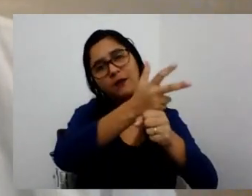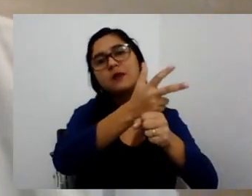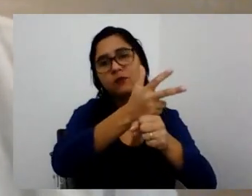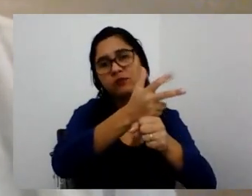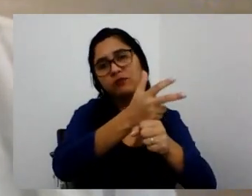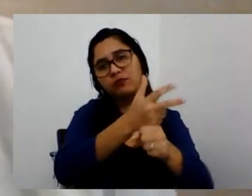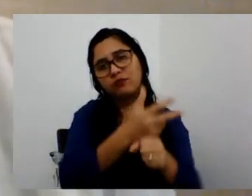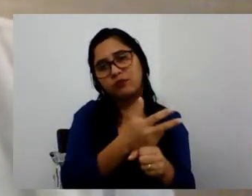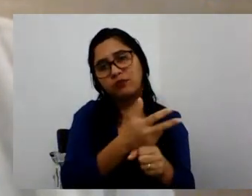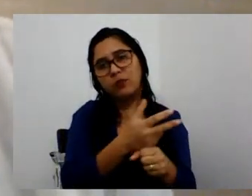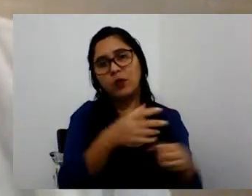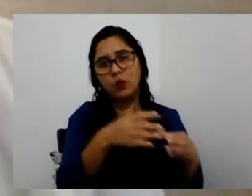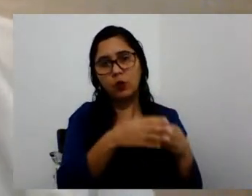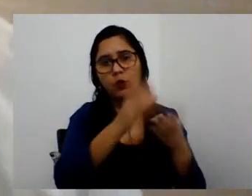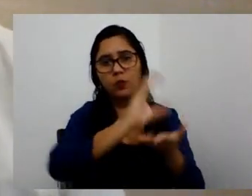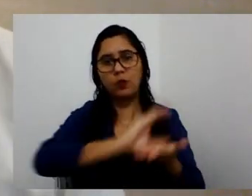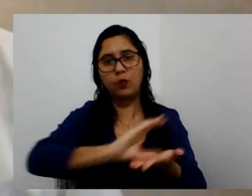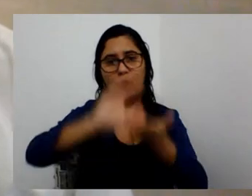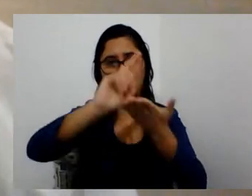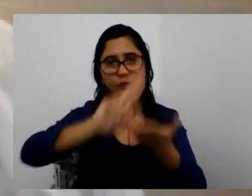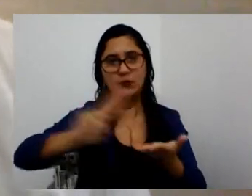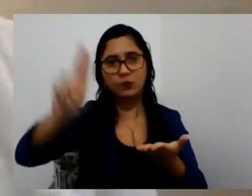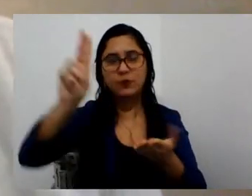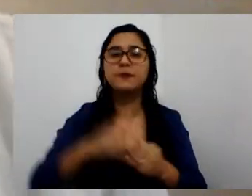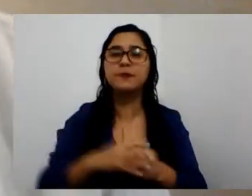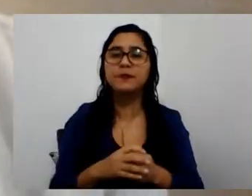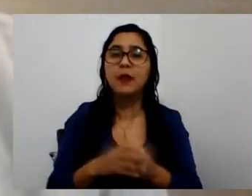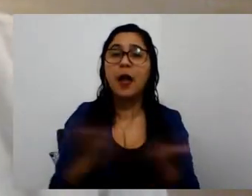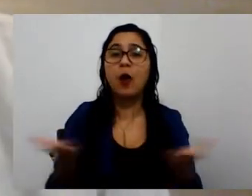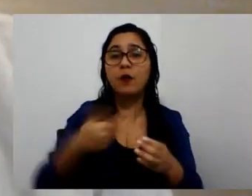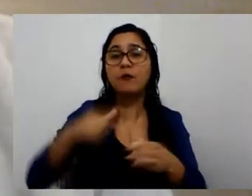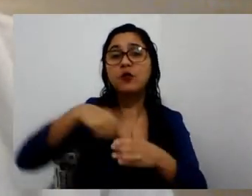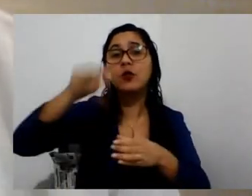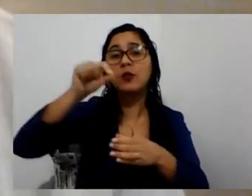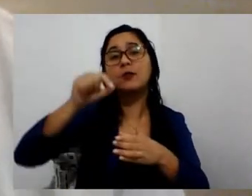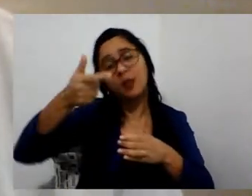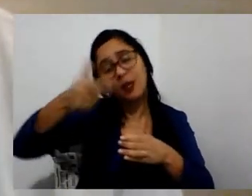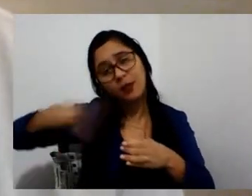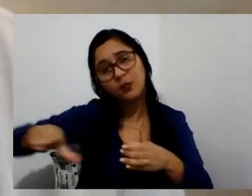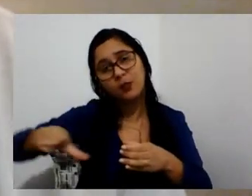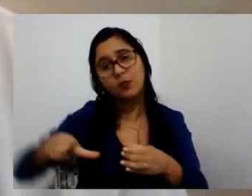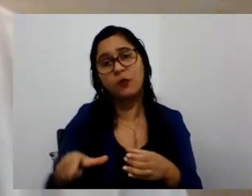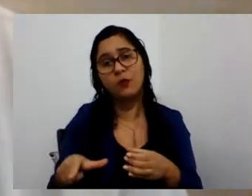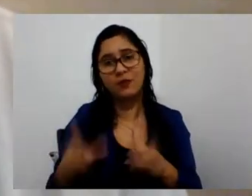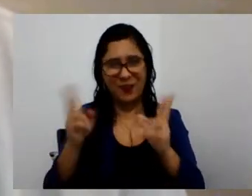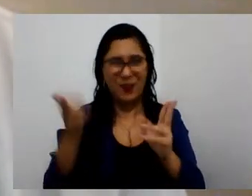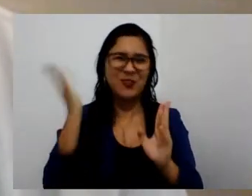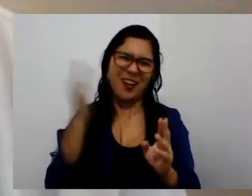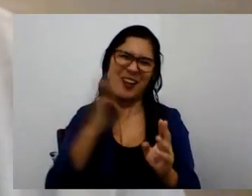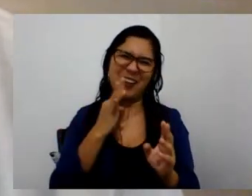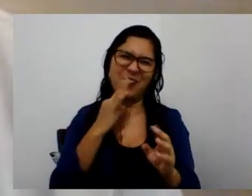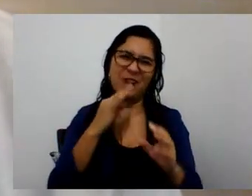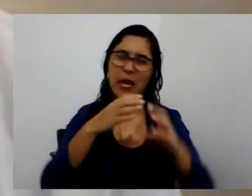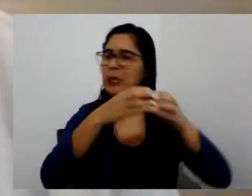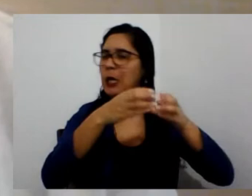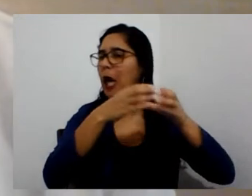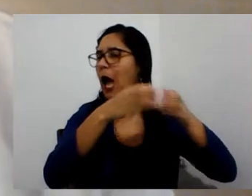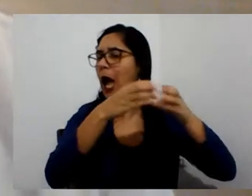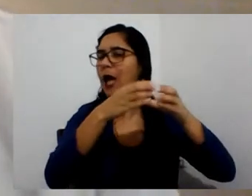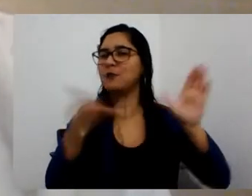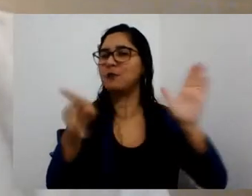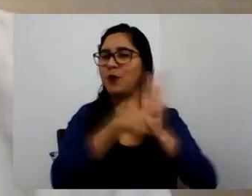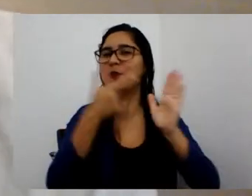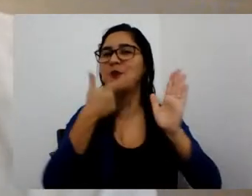Provavelmente junto ao Consune. Então, eu gostaria de fazer o sorteio de novo com aquela já famosa caixinha de queijo